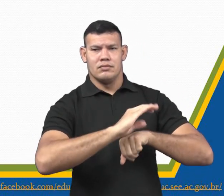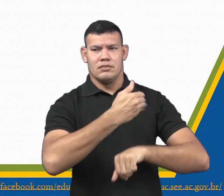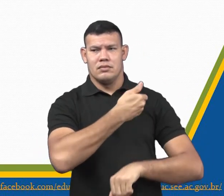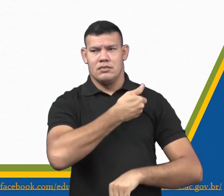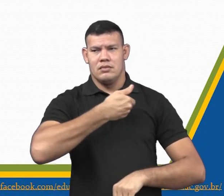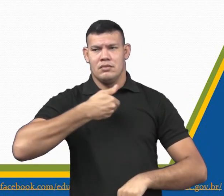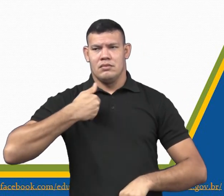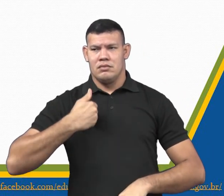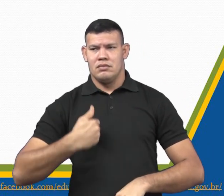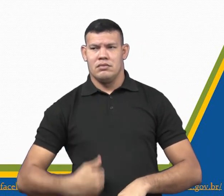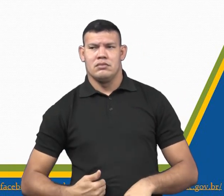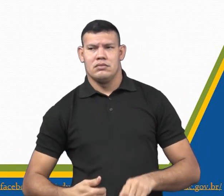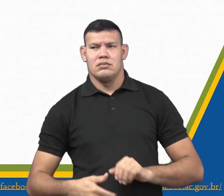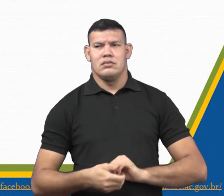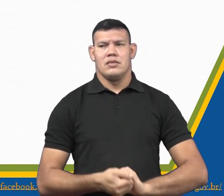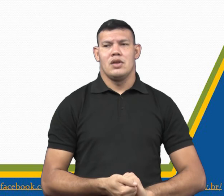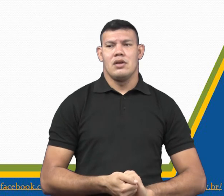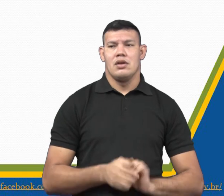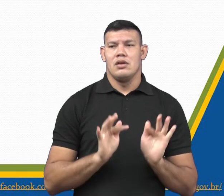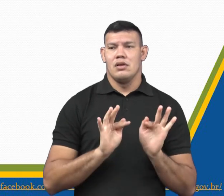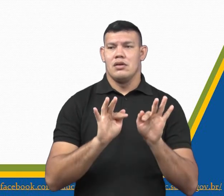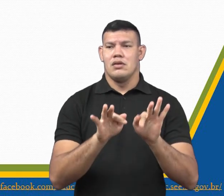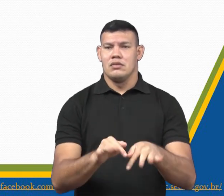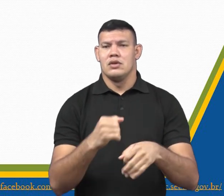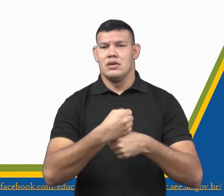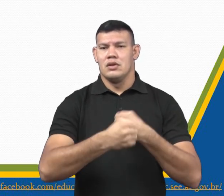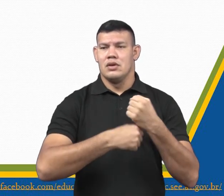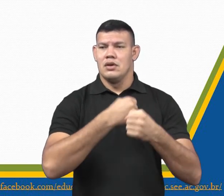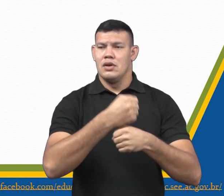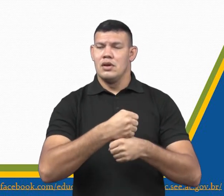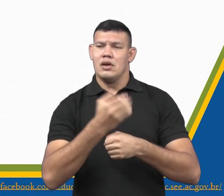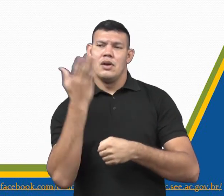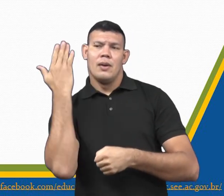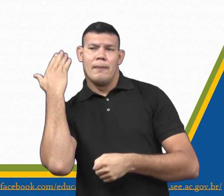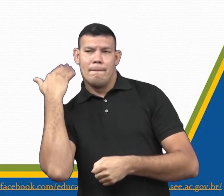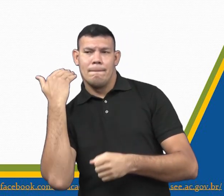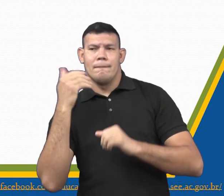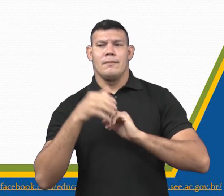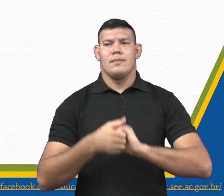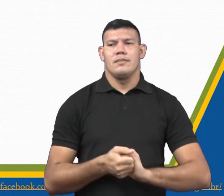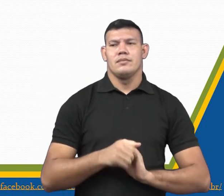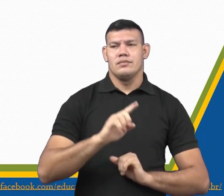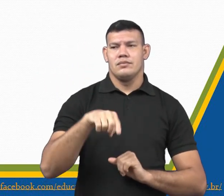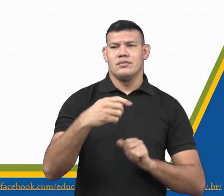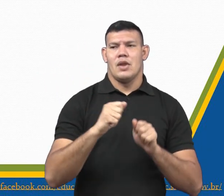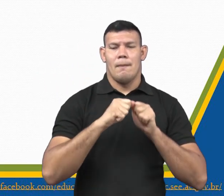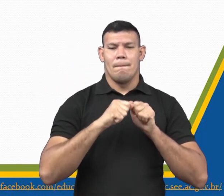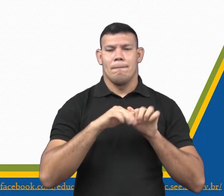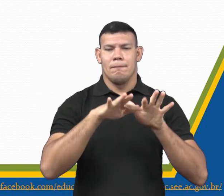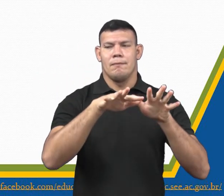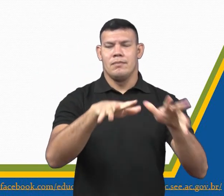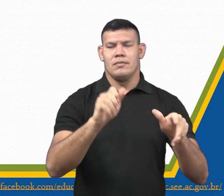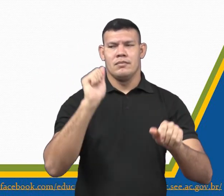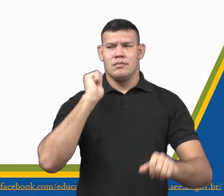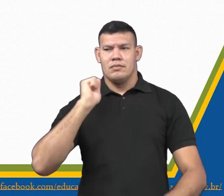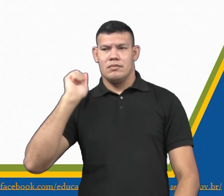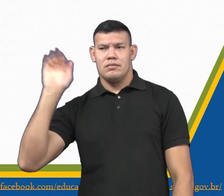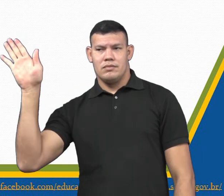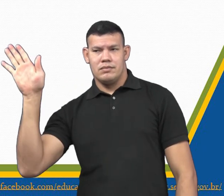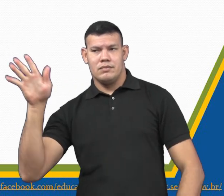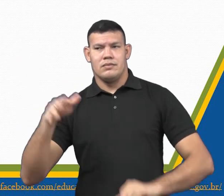atingidas, porque é impossível saírem ilesas de uma recessão mundial como a que está em gestação